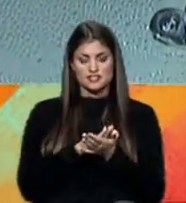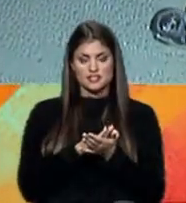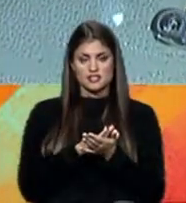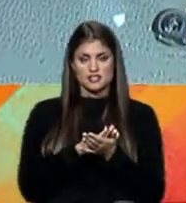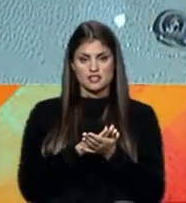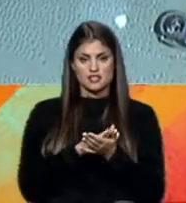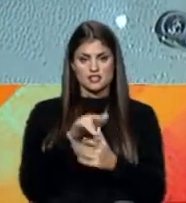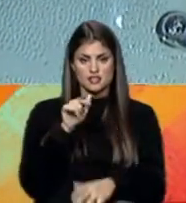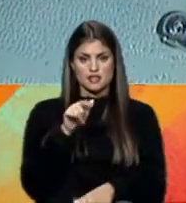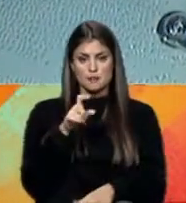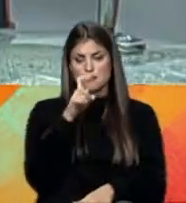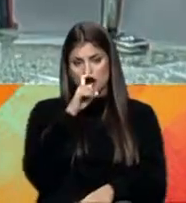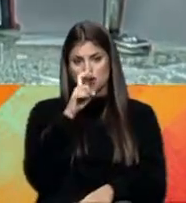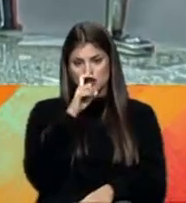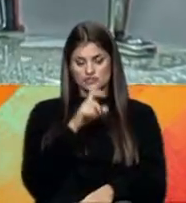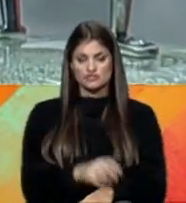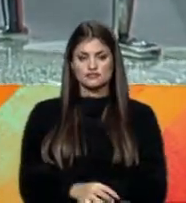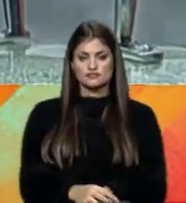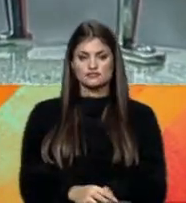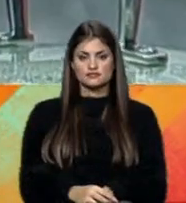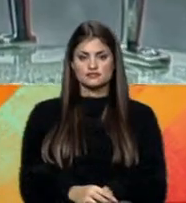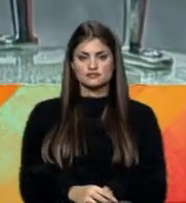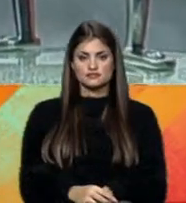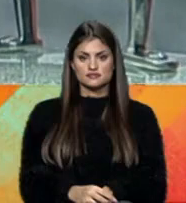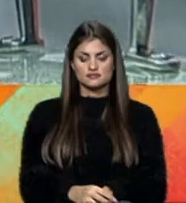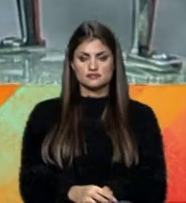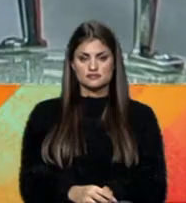Sim. Magrebe, não é? Um bocadinho magrebe. É.